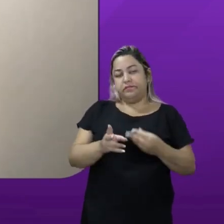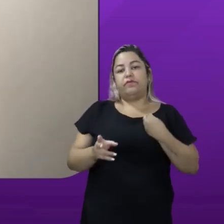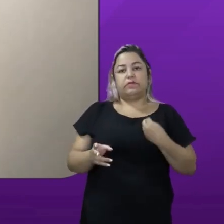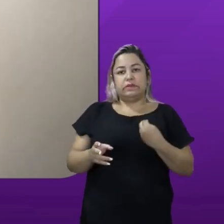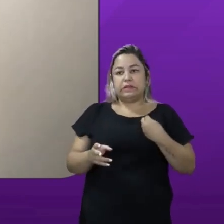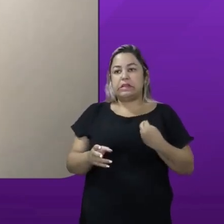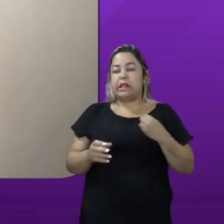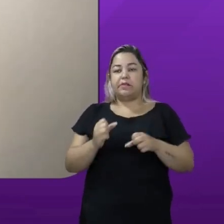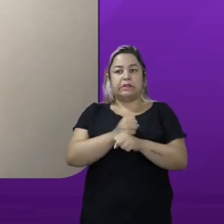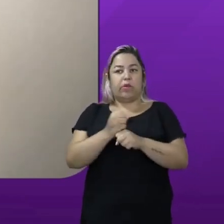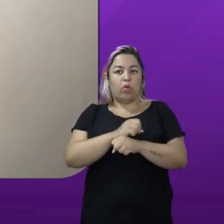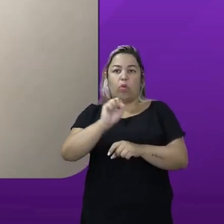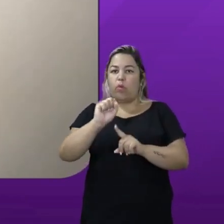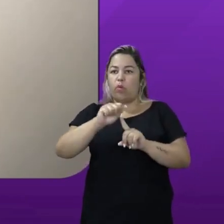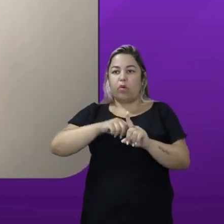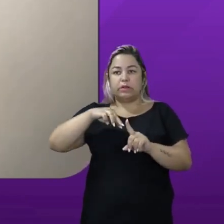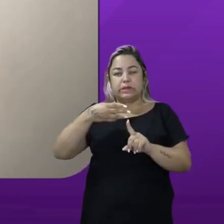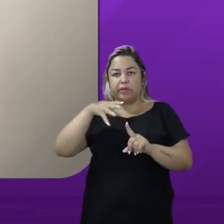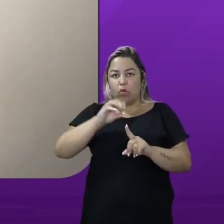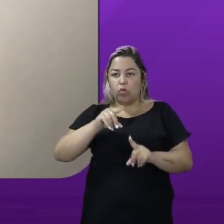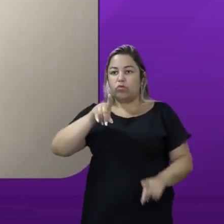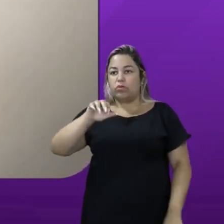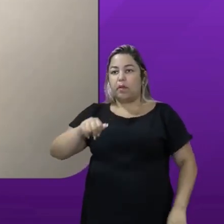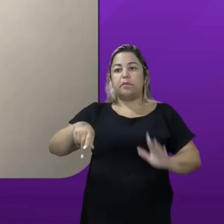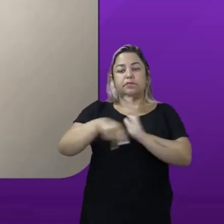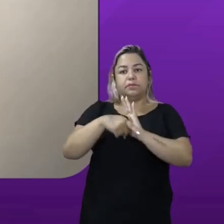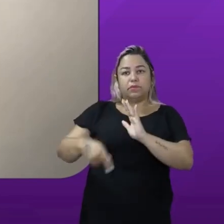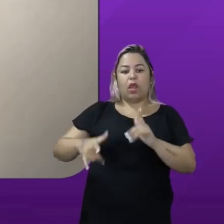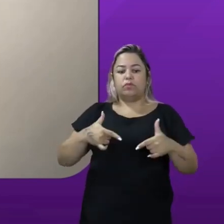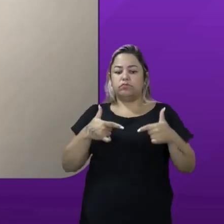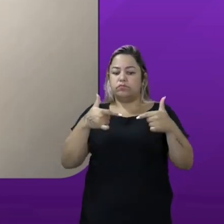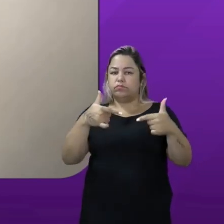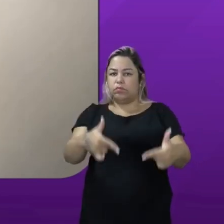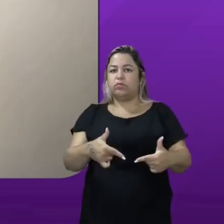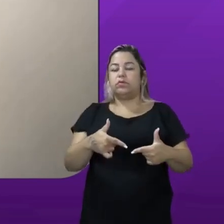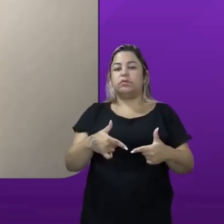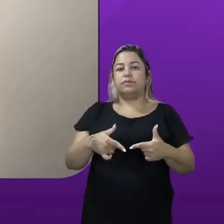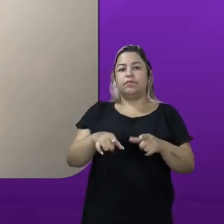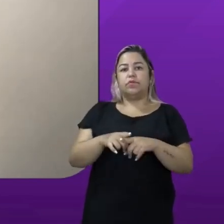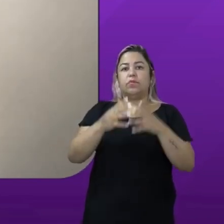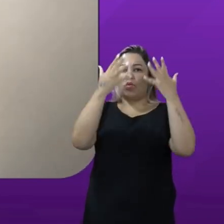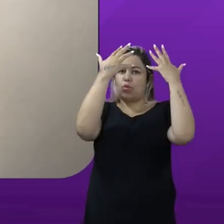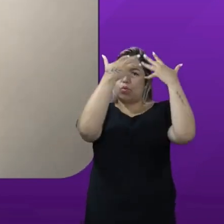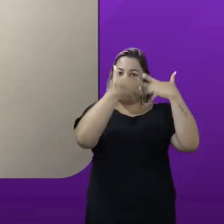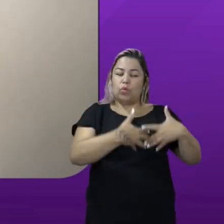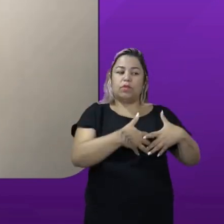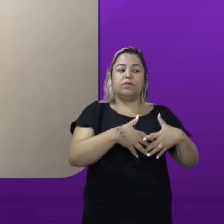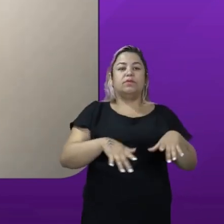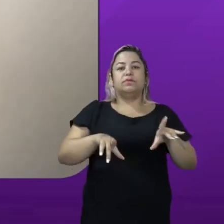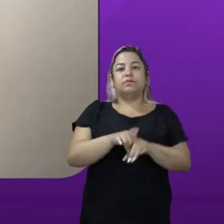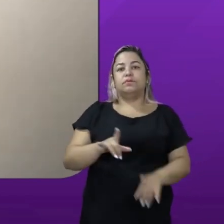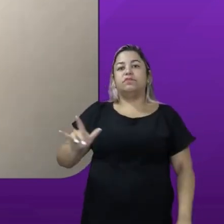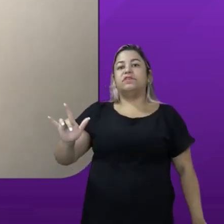o resto do ano, assim como o 8 de março, não é o dia exclusivo, é um dia de luta, é um dia de muita reflexão e, digamos que, de